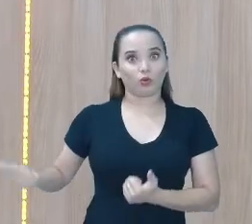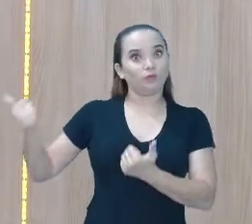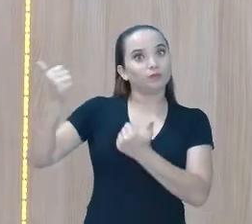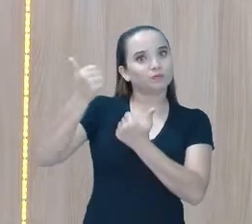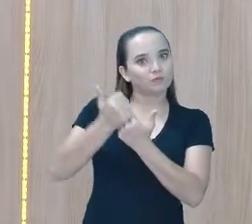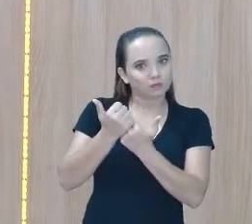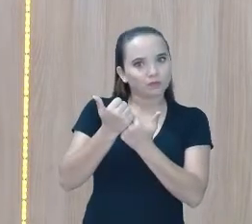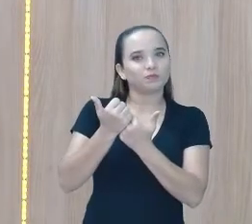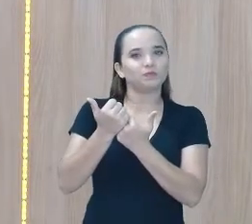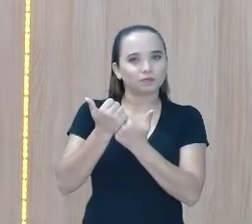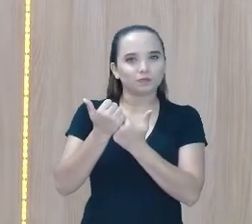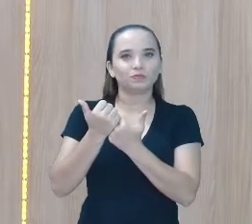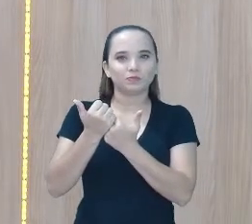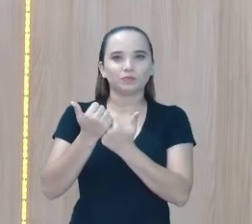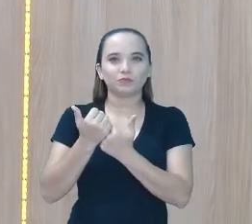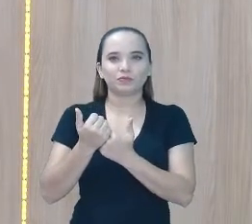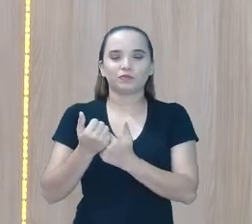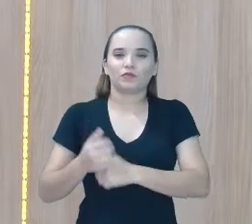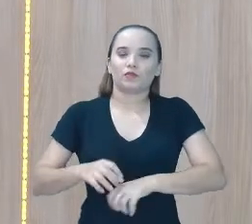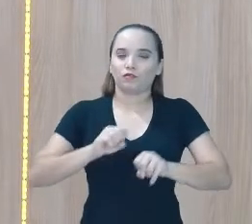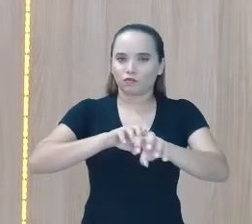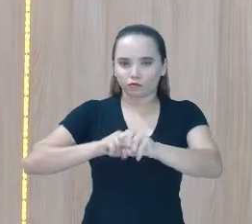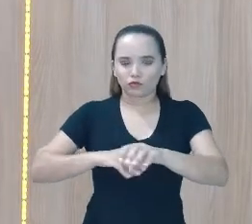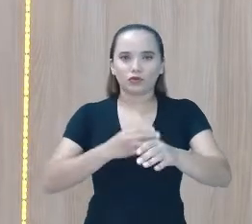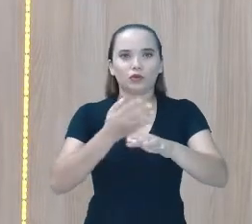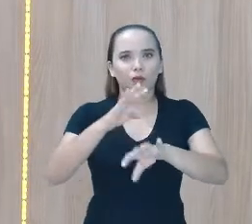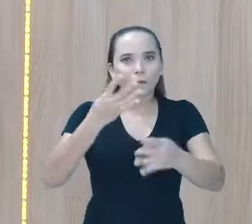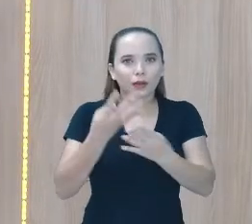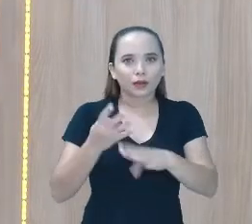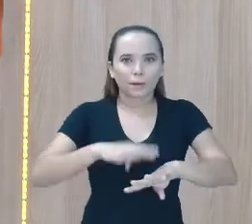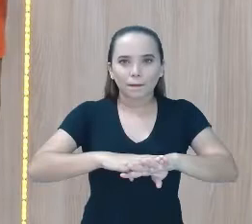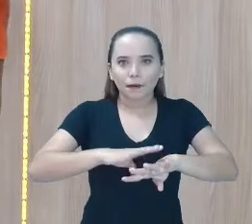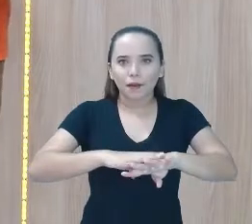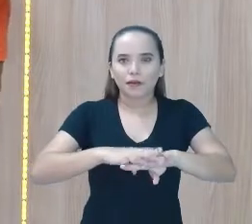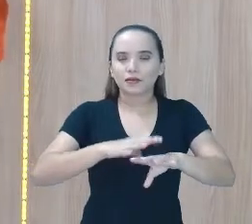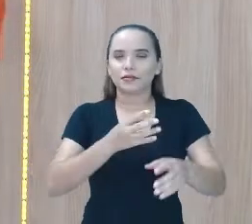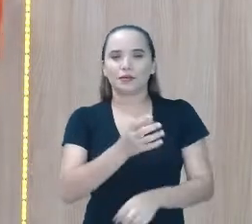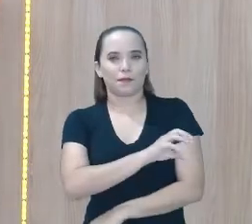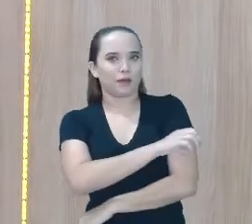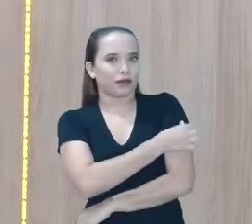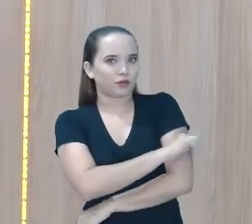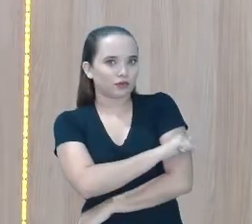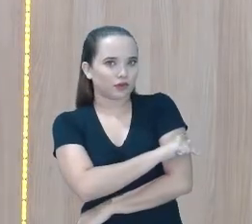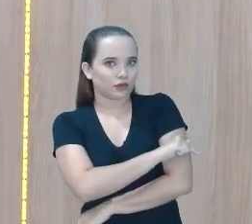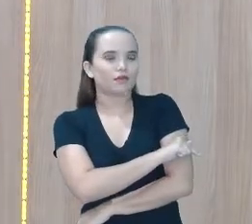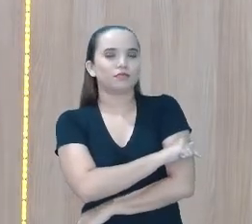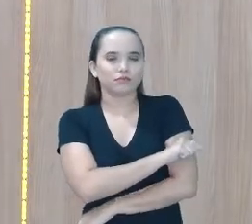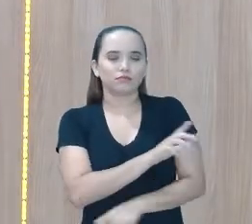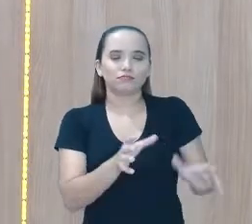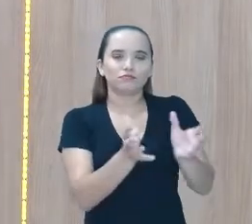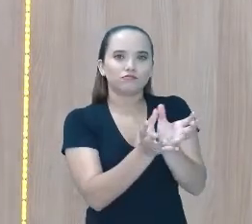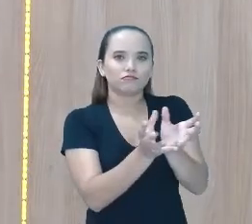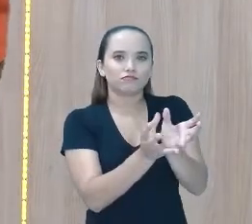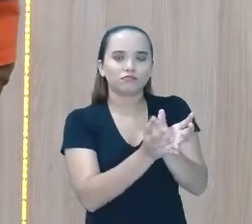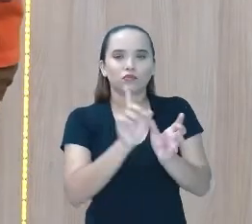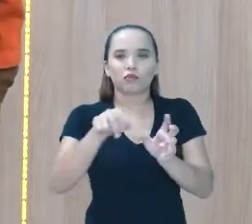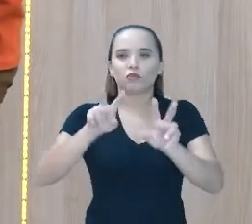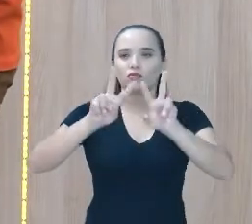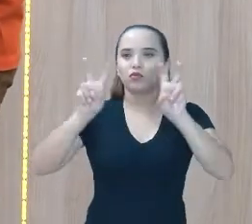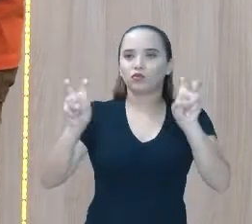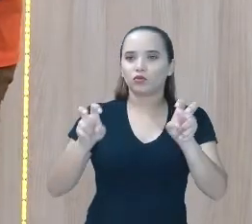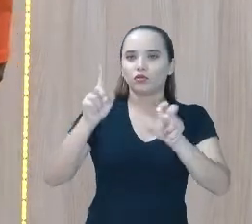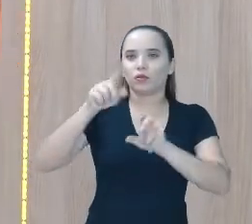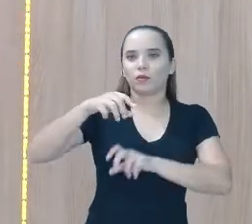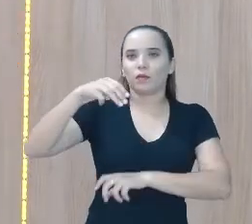certo? Vou dar essa aula aqui de matemática para as turmas do 7º ano, cujo tema da nossa aula de hoje são